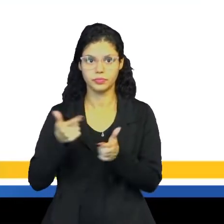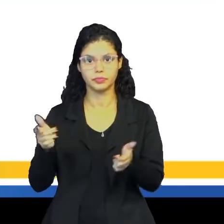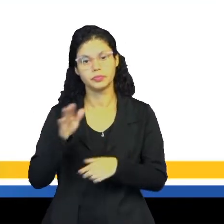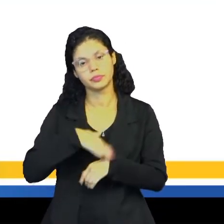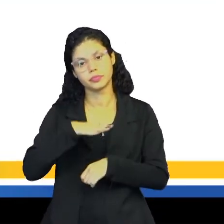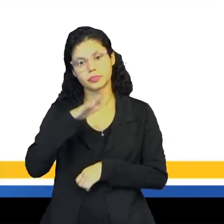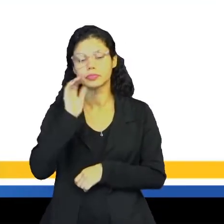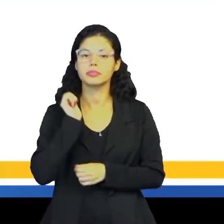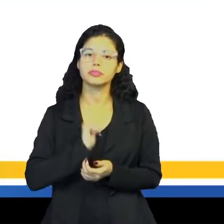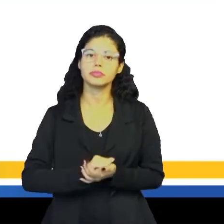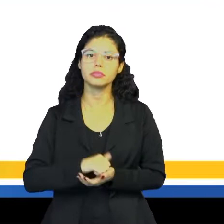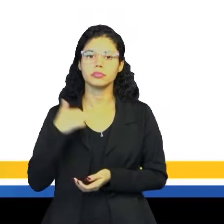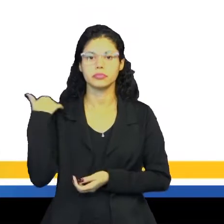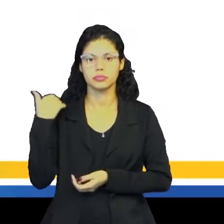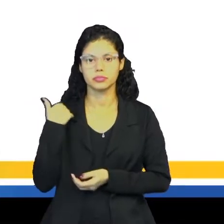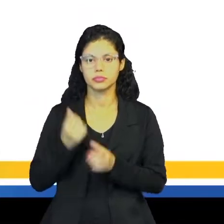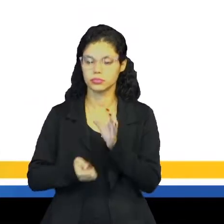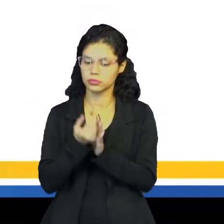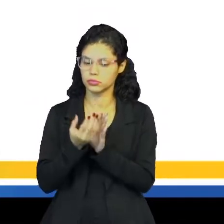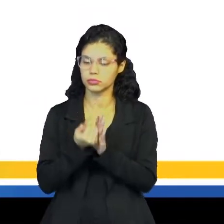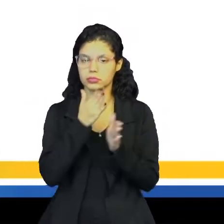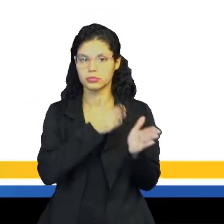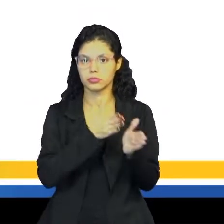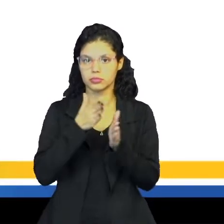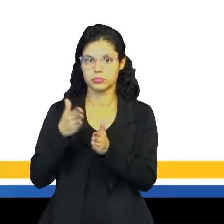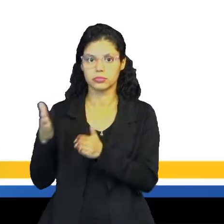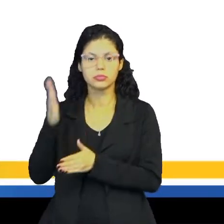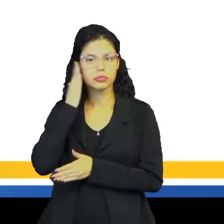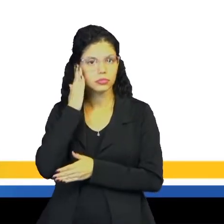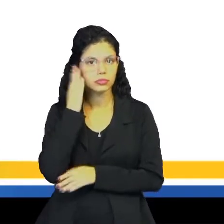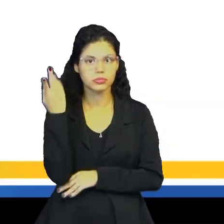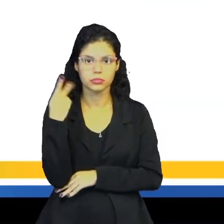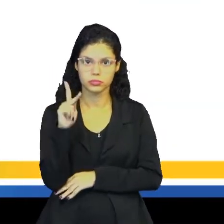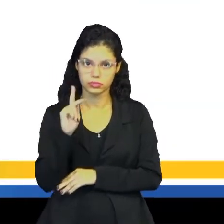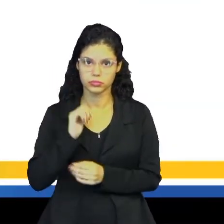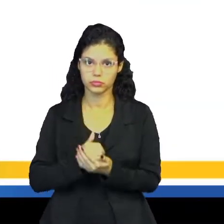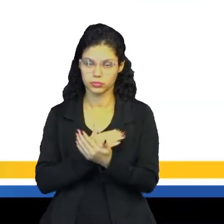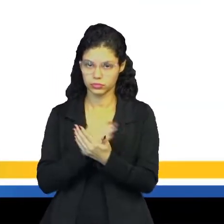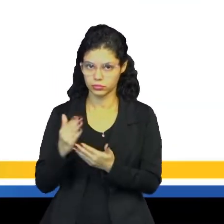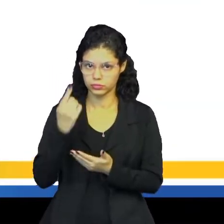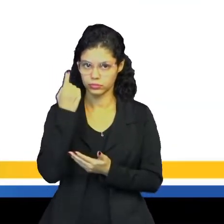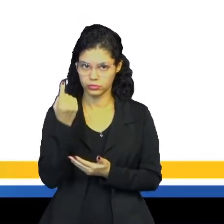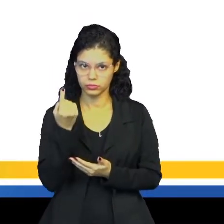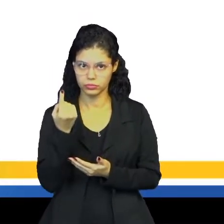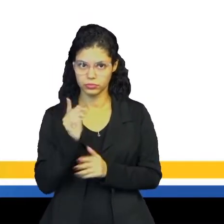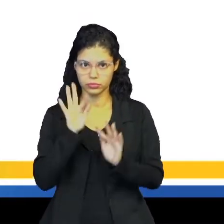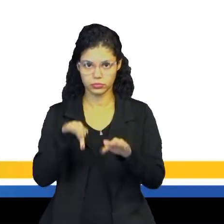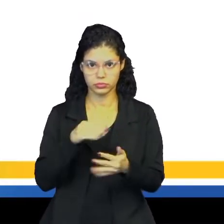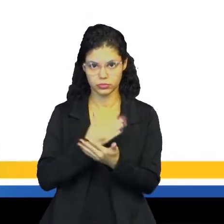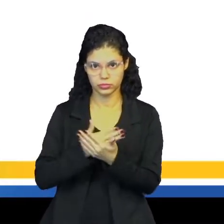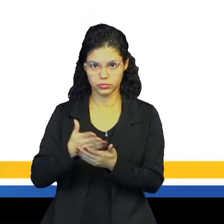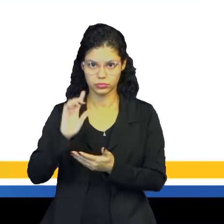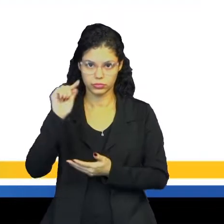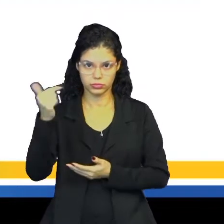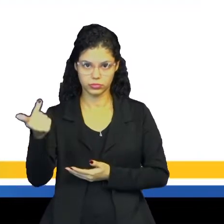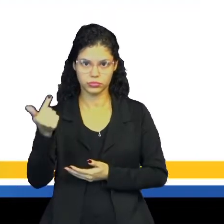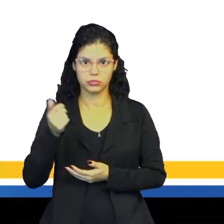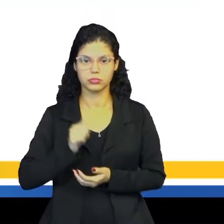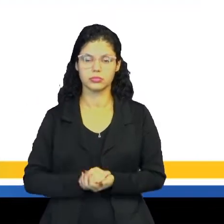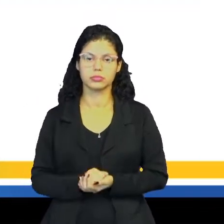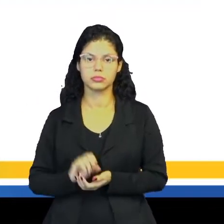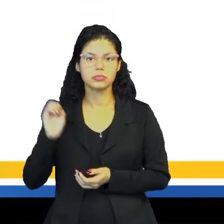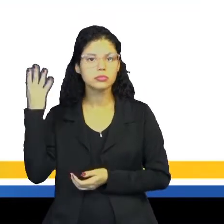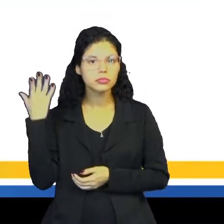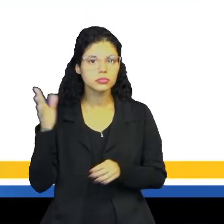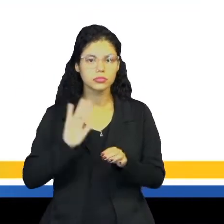mulheres em idade reprodutiva passa e compreende o período entre o início de uma e o início de outra menstruação.